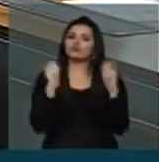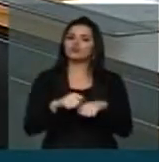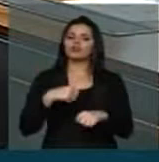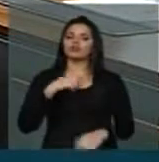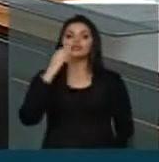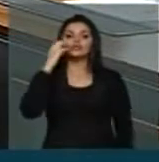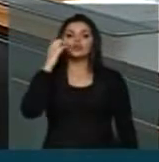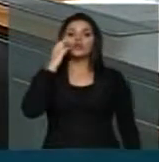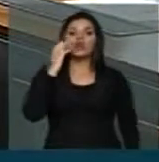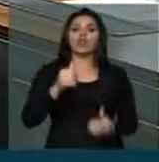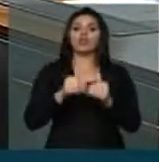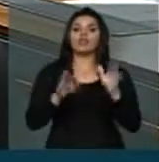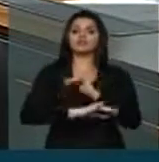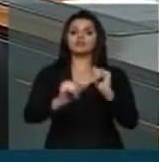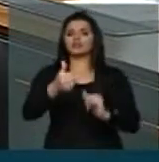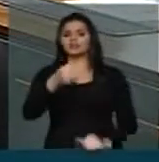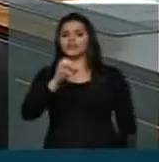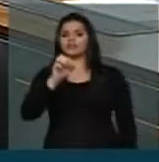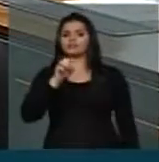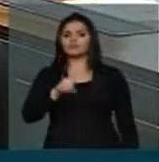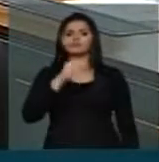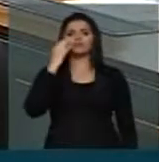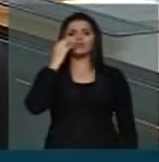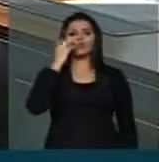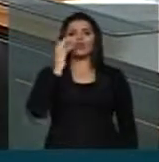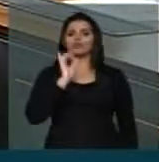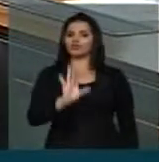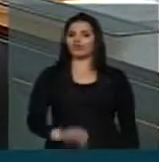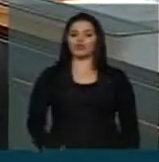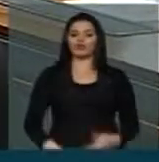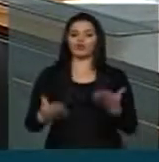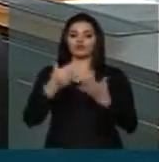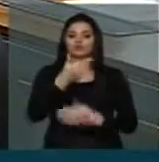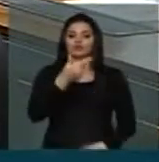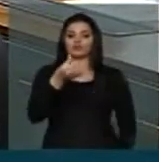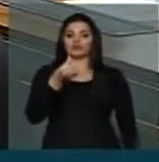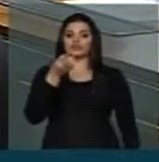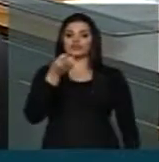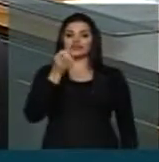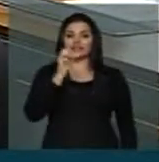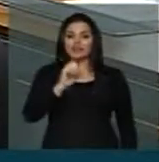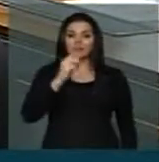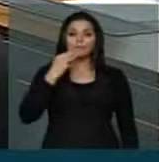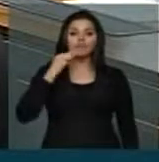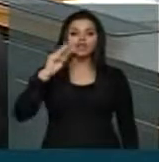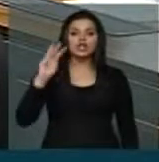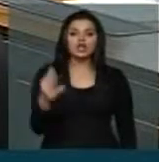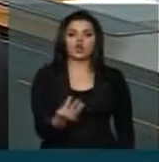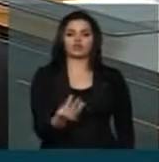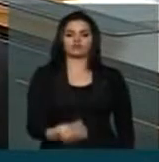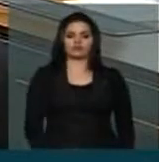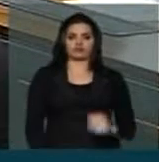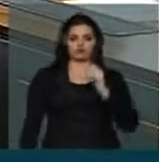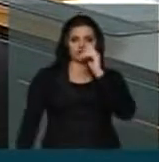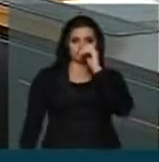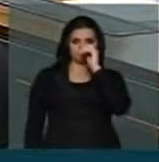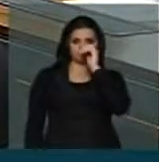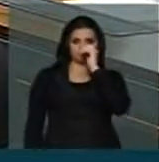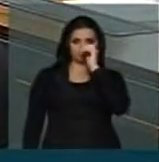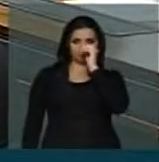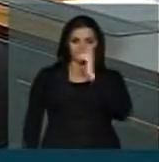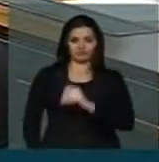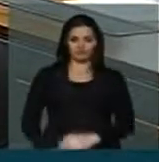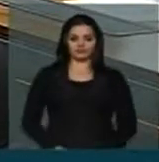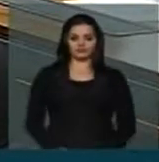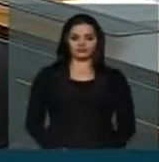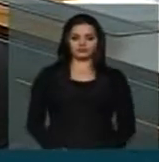telefonia celular, eram 10 mil celulares iniciais, hoje nós temos 260 milhões, 1,3 por habitante.